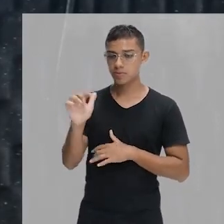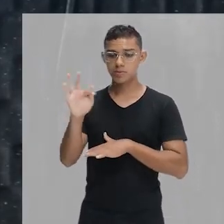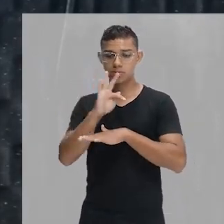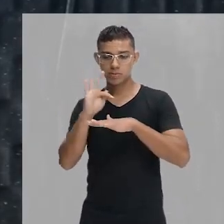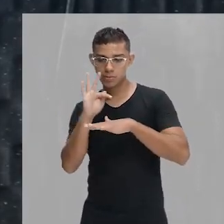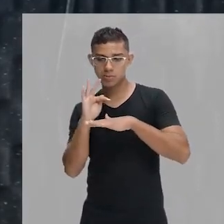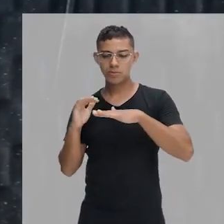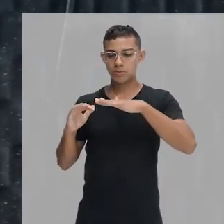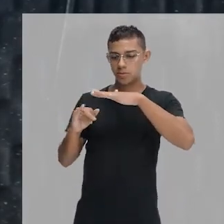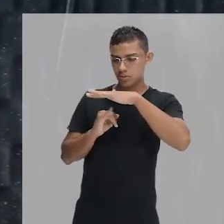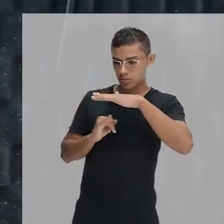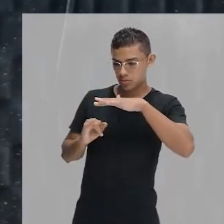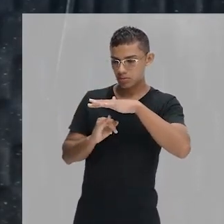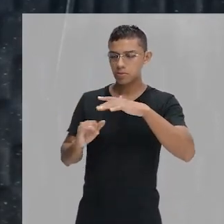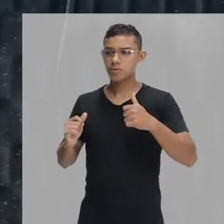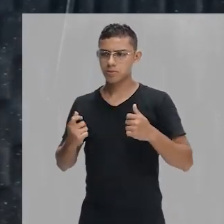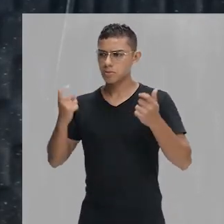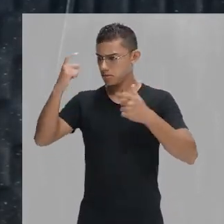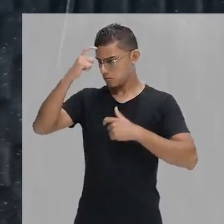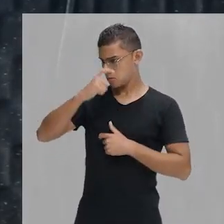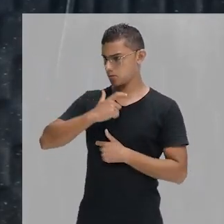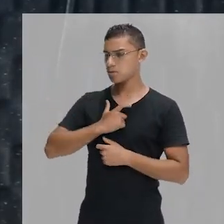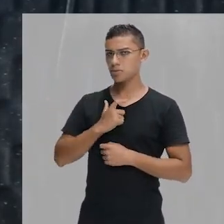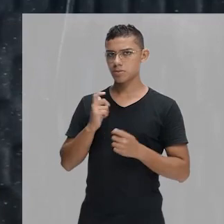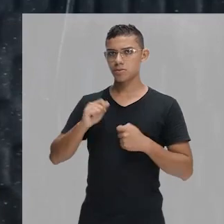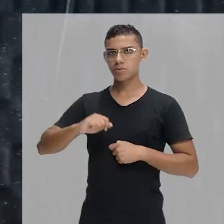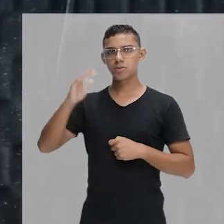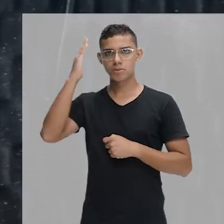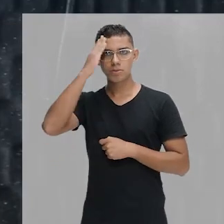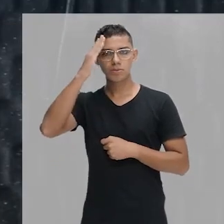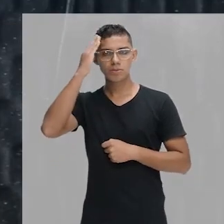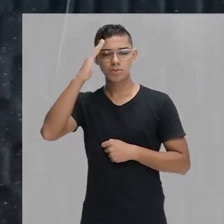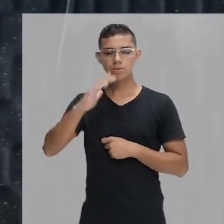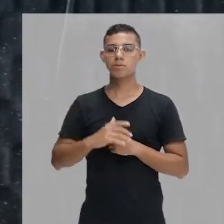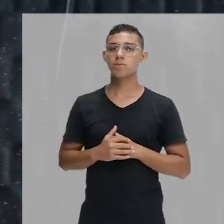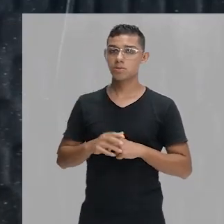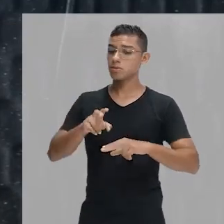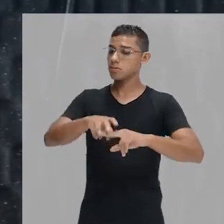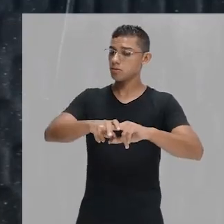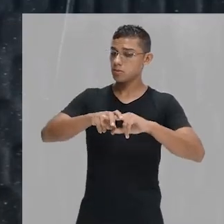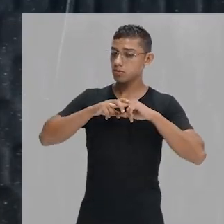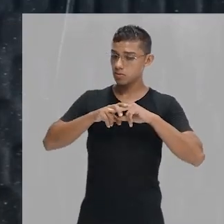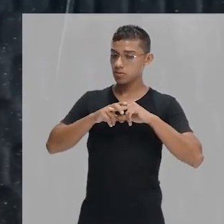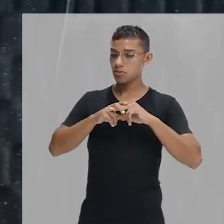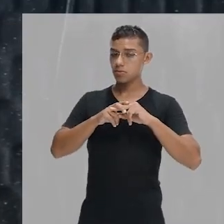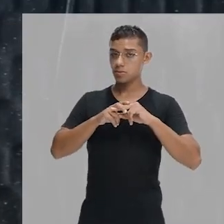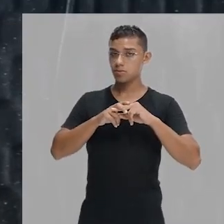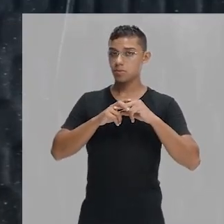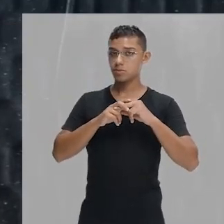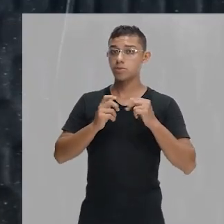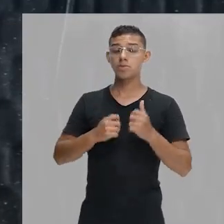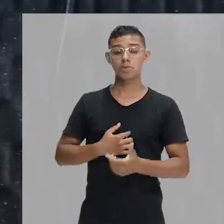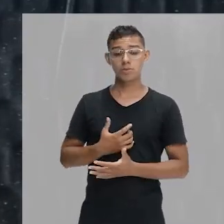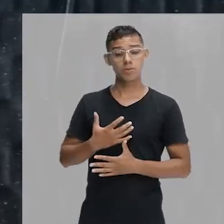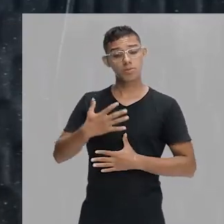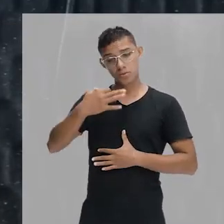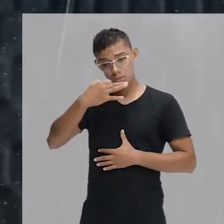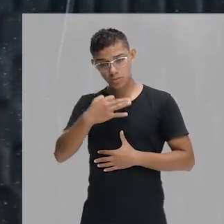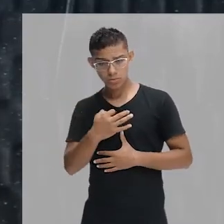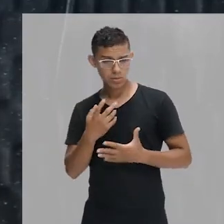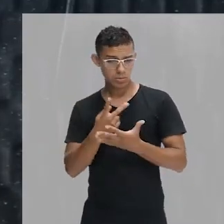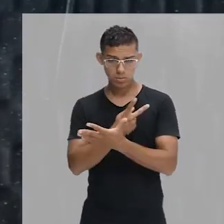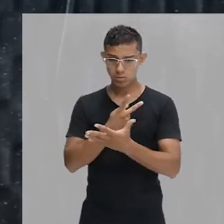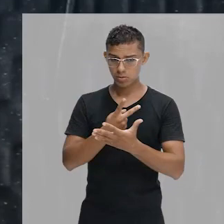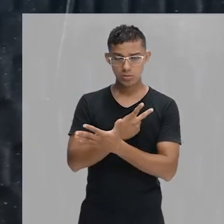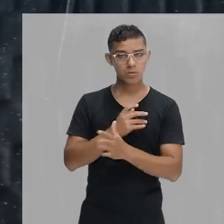vou me fazer entender, porém, eu tenho uma forma mais correta, mas não é errado também se